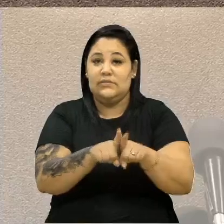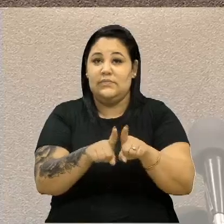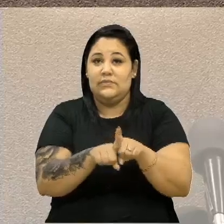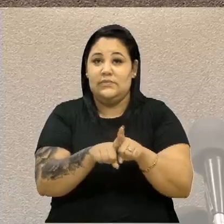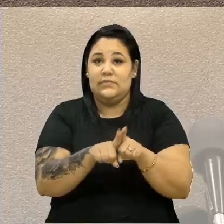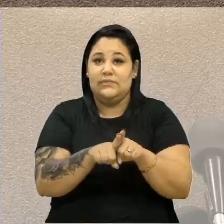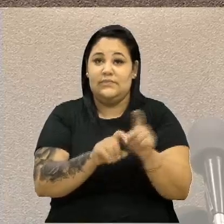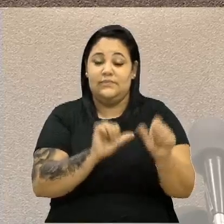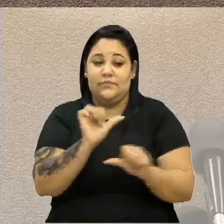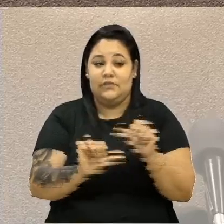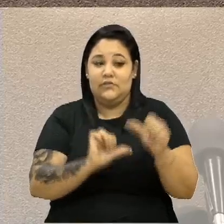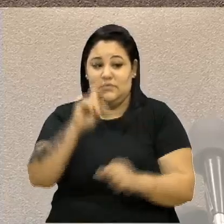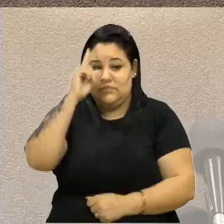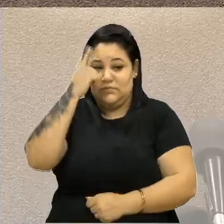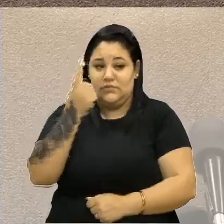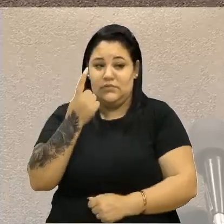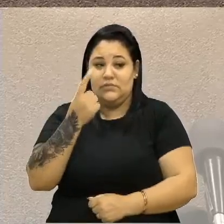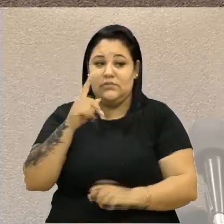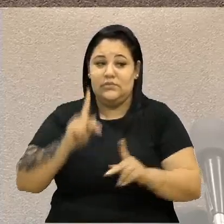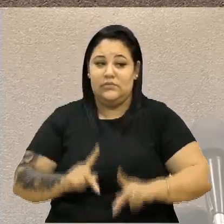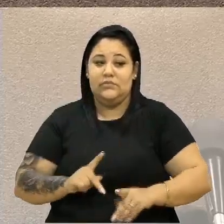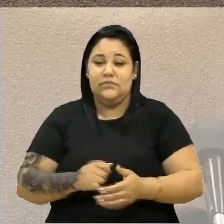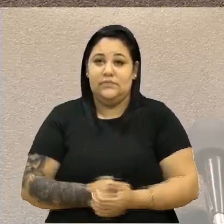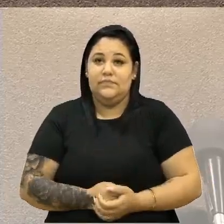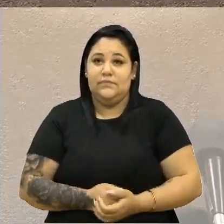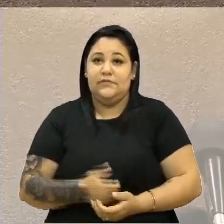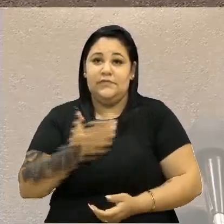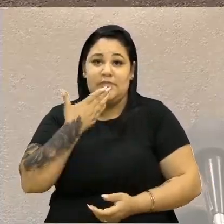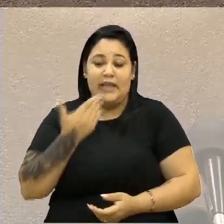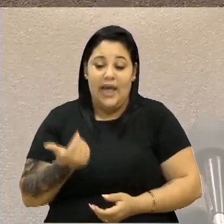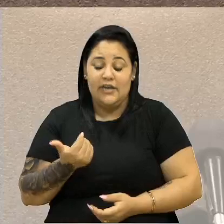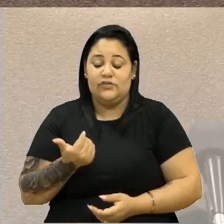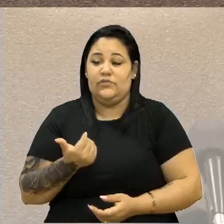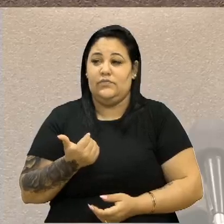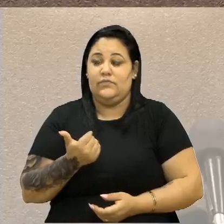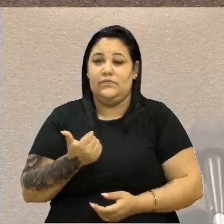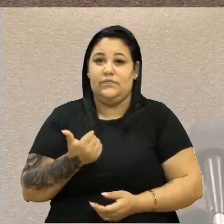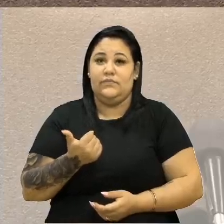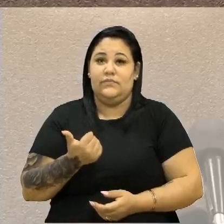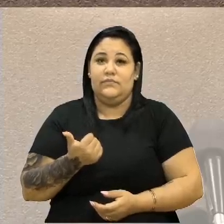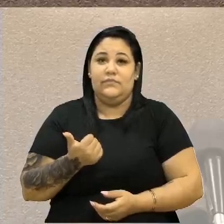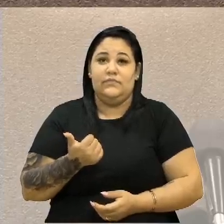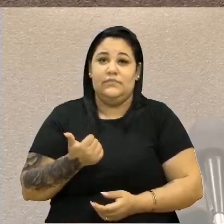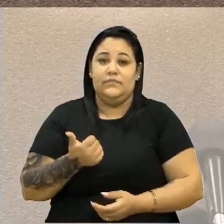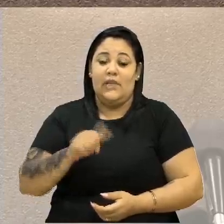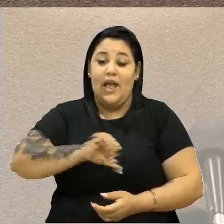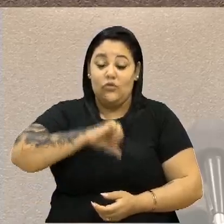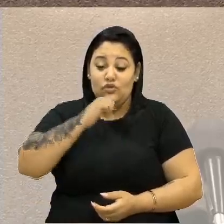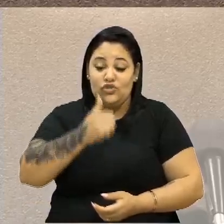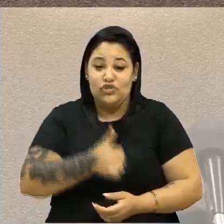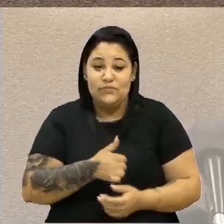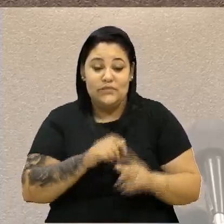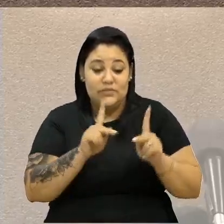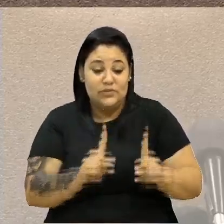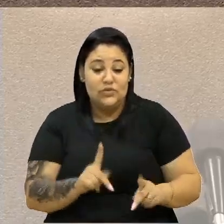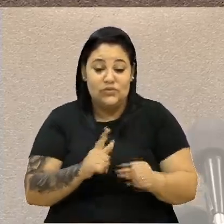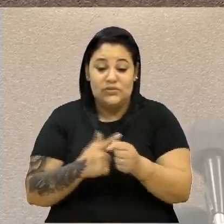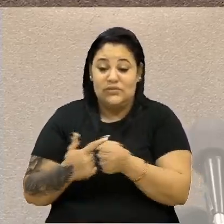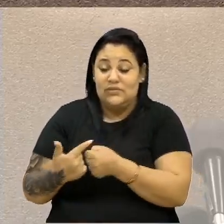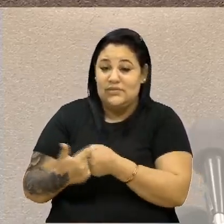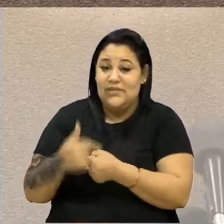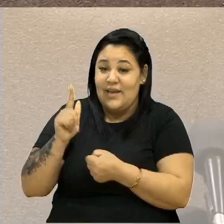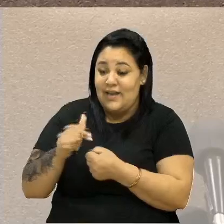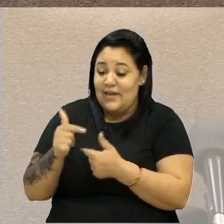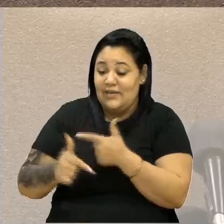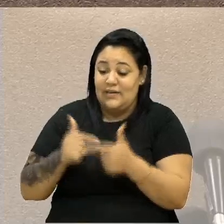das pessoas, mostrar o quanto isso traz benefícios para a autoestima das pessoas da cidade. É emprego,